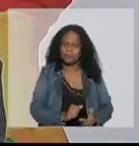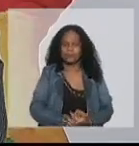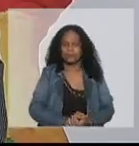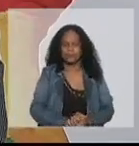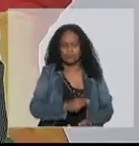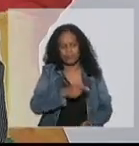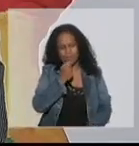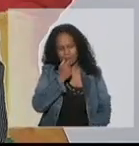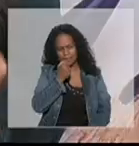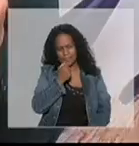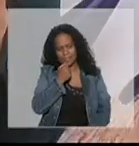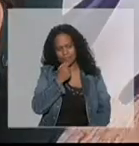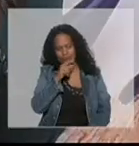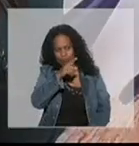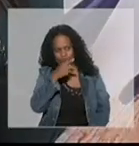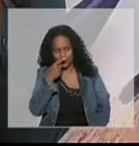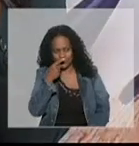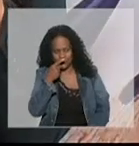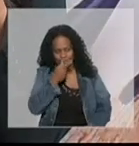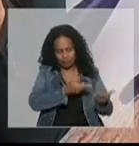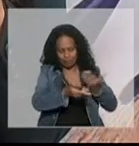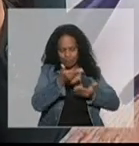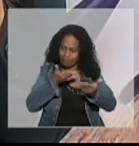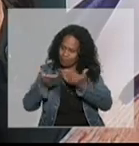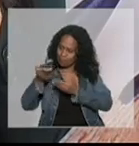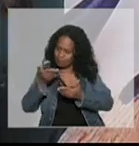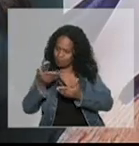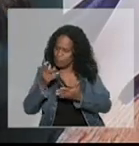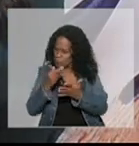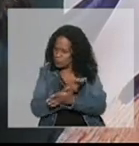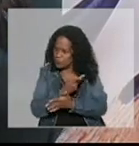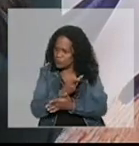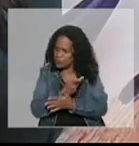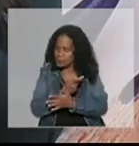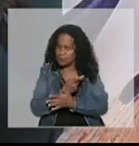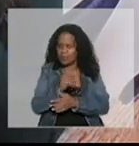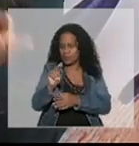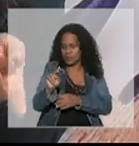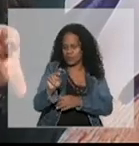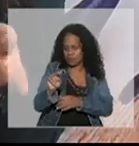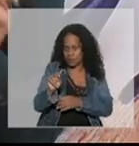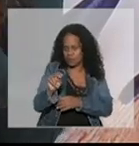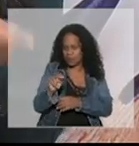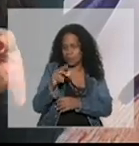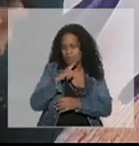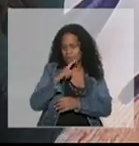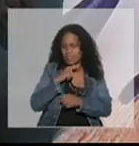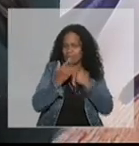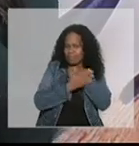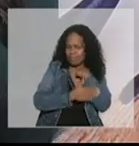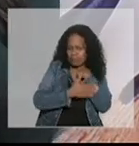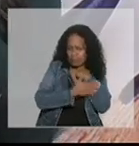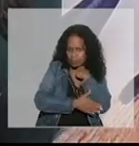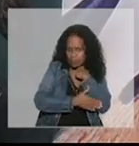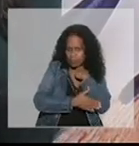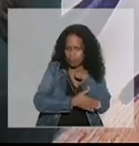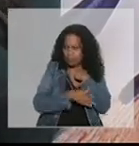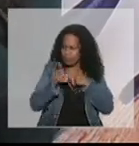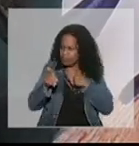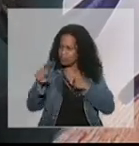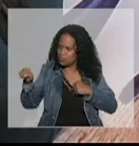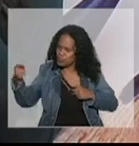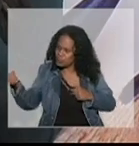espaço. Isso é engraçado. Você estava falando uma coisa de compartilhar aqui, que às vezes acontece, né? Um irmãozinho tem ciúme do